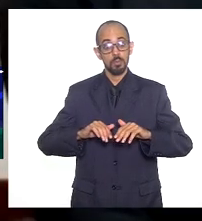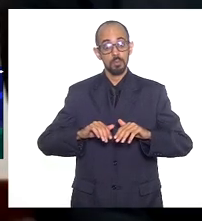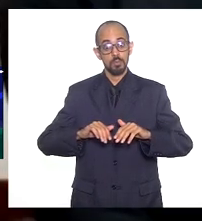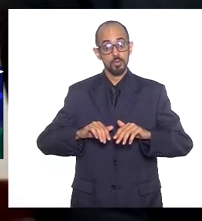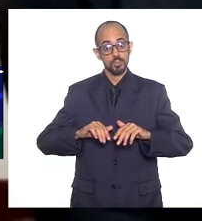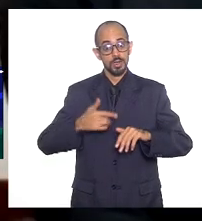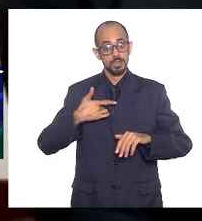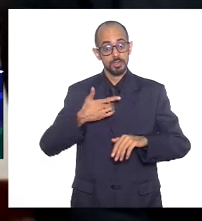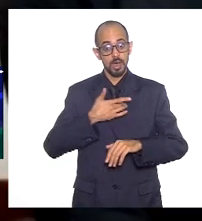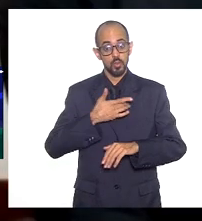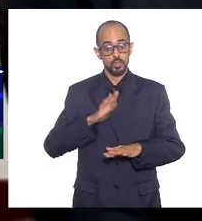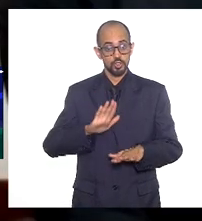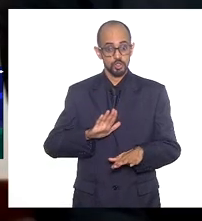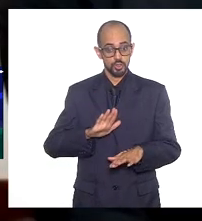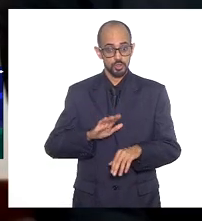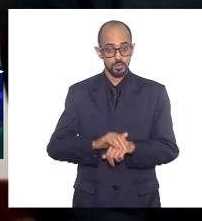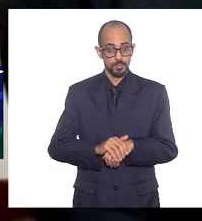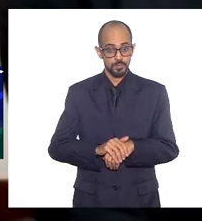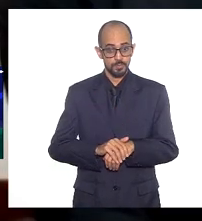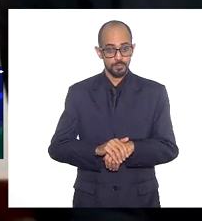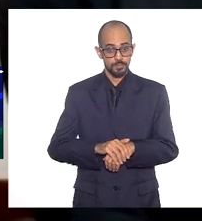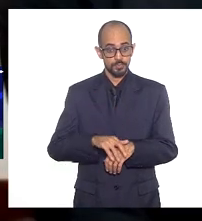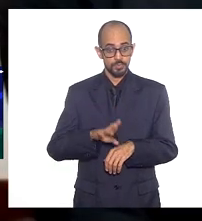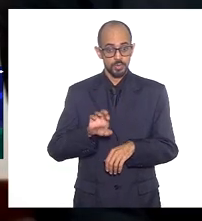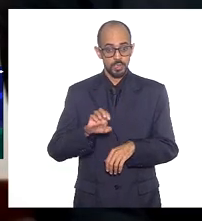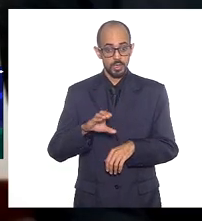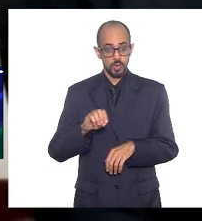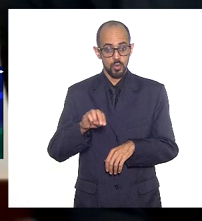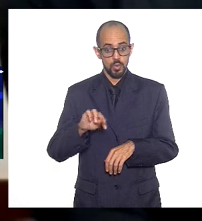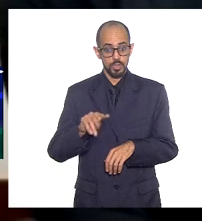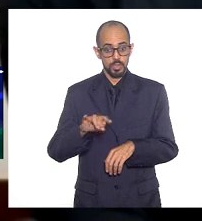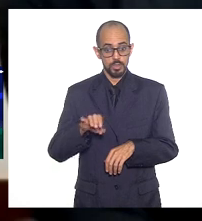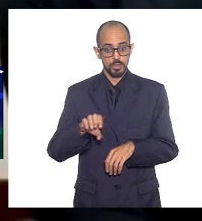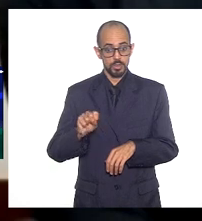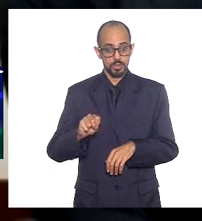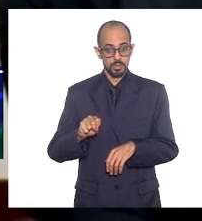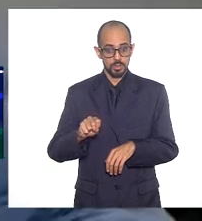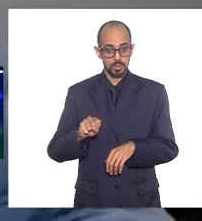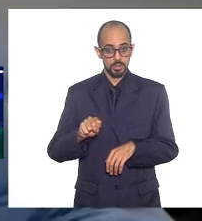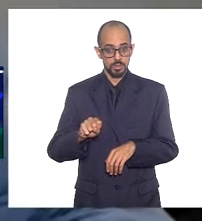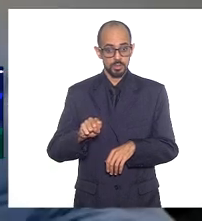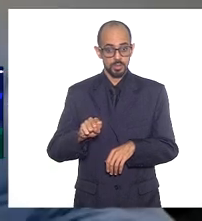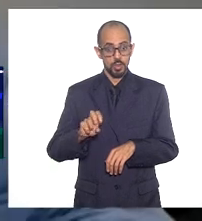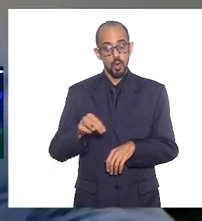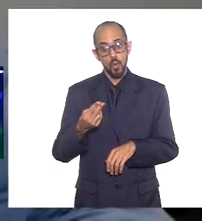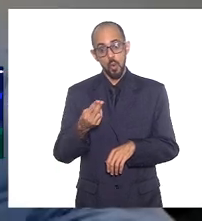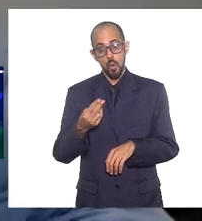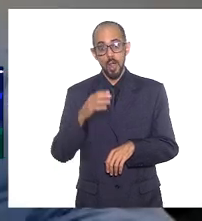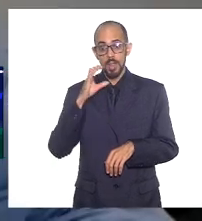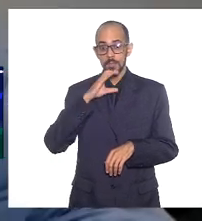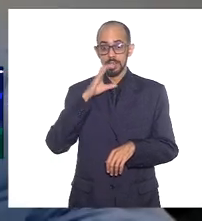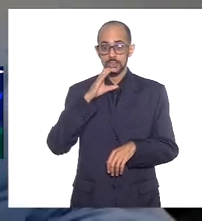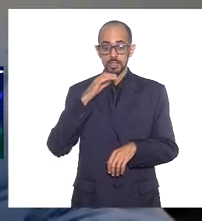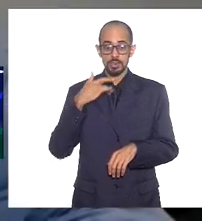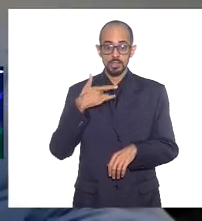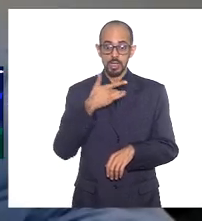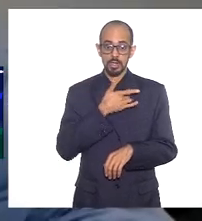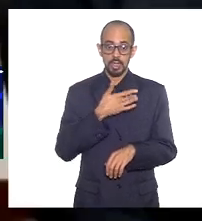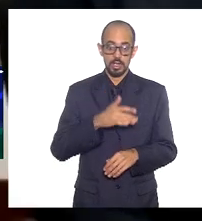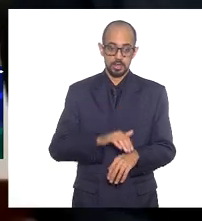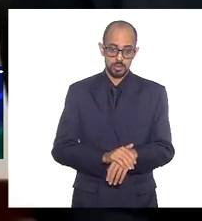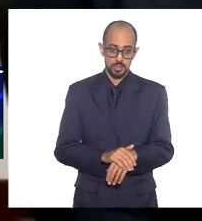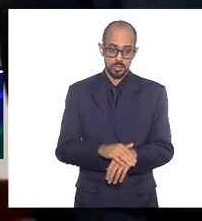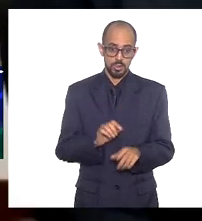você saia em relação à devida reconhecida, aí você botou calamidade pública. Ou emergência sanitária. Ok. E você incluiu essas